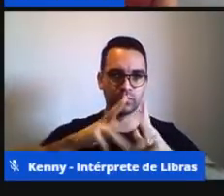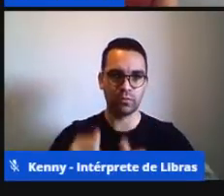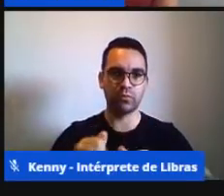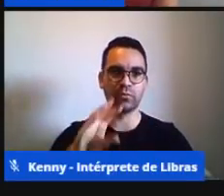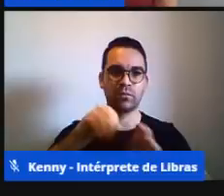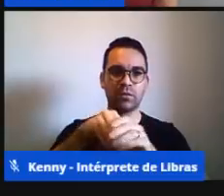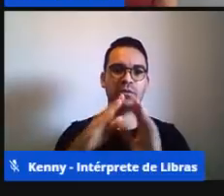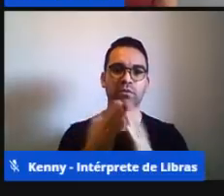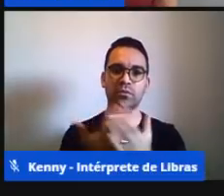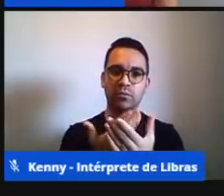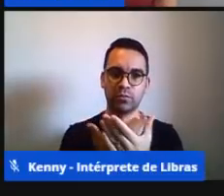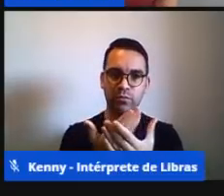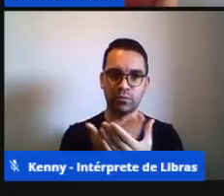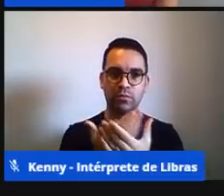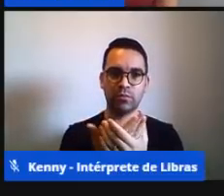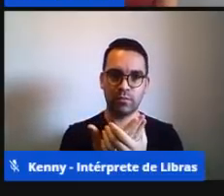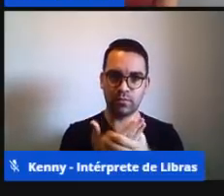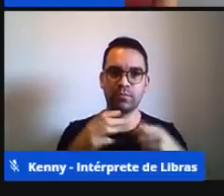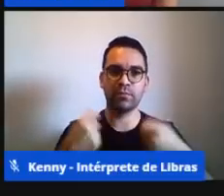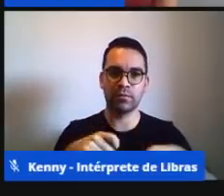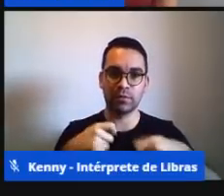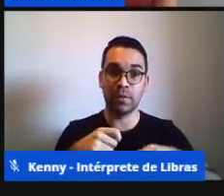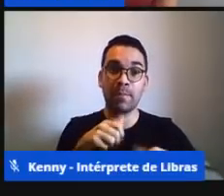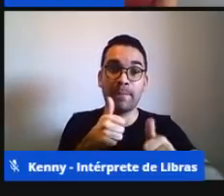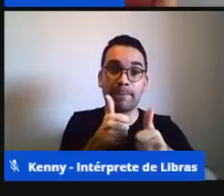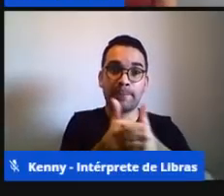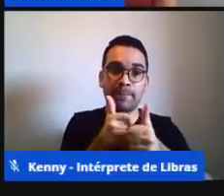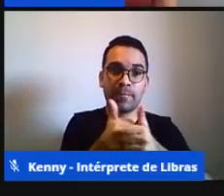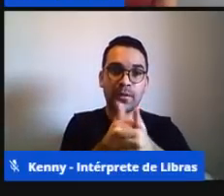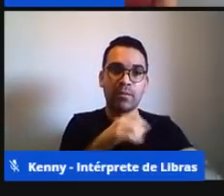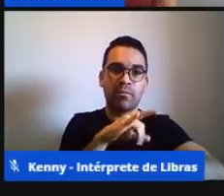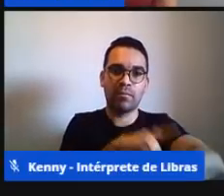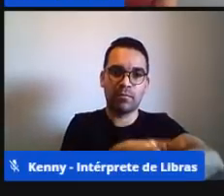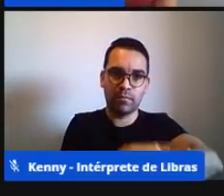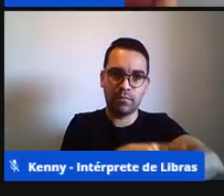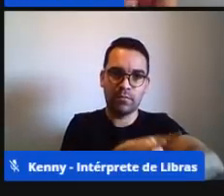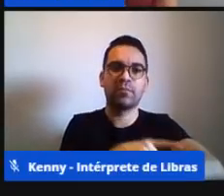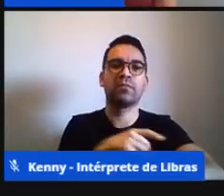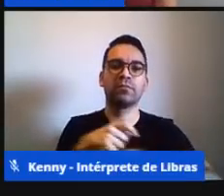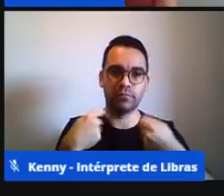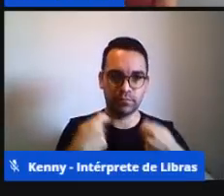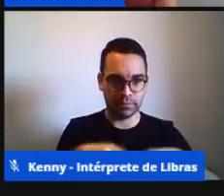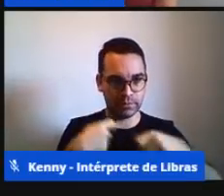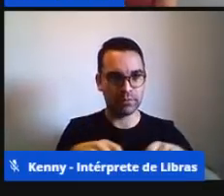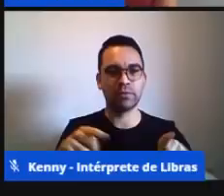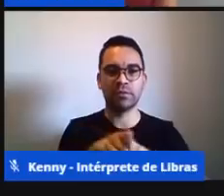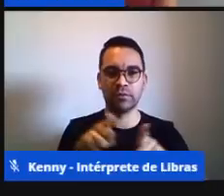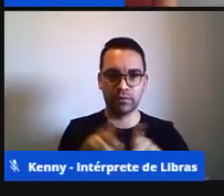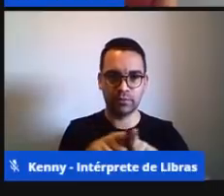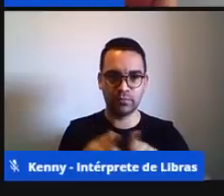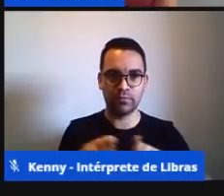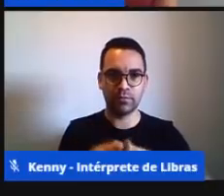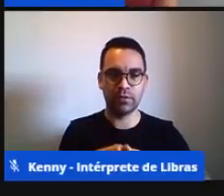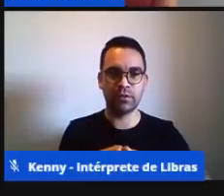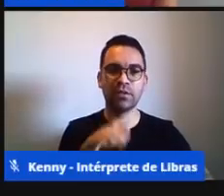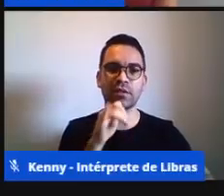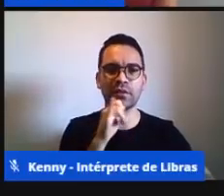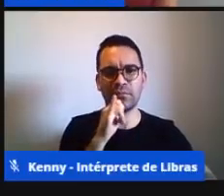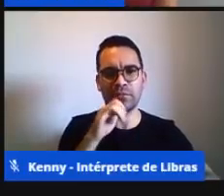E próximos a sanitários também, que é um ambiente que é mais contaminado, as pessoas, né,